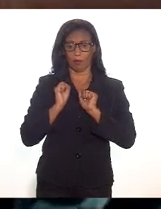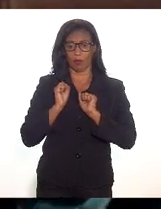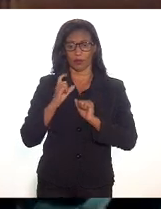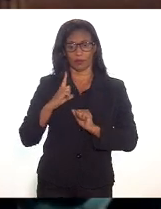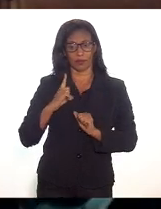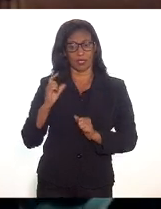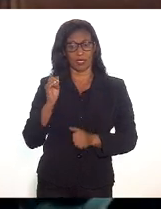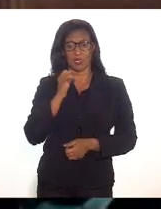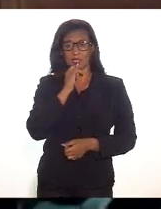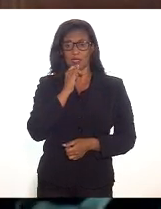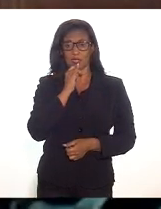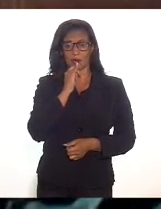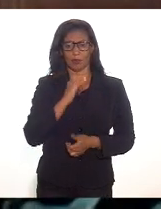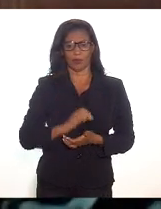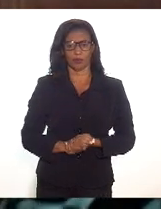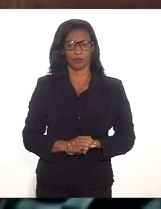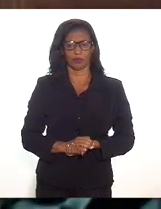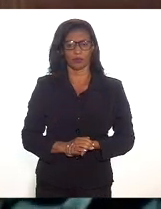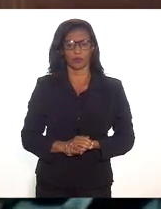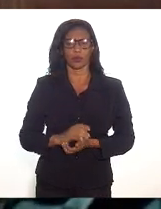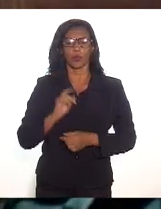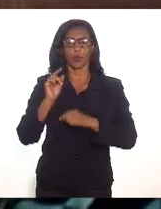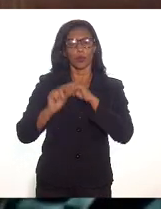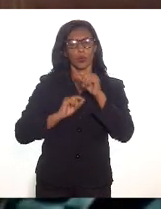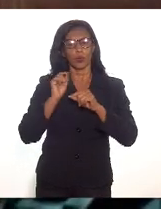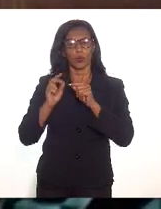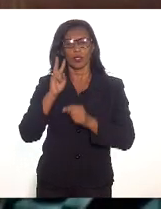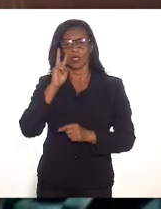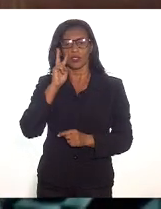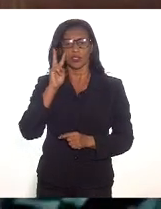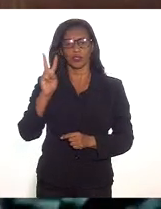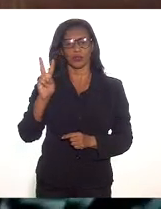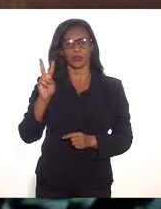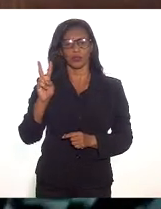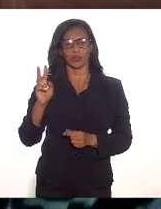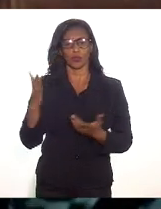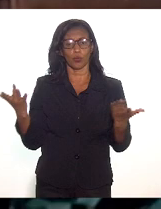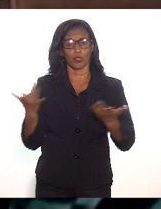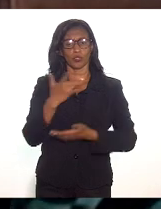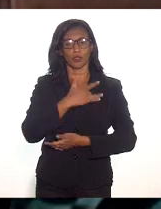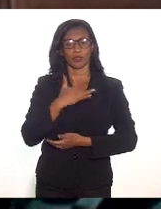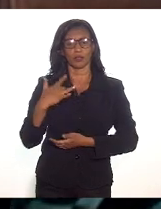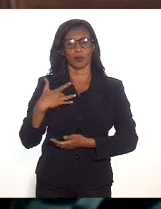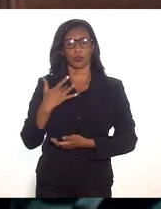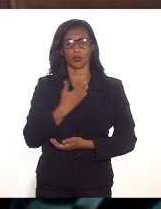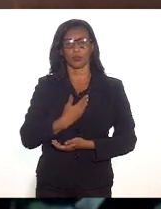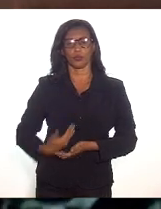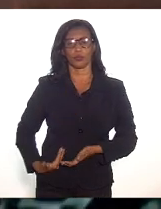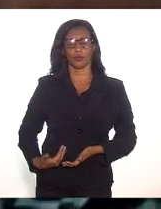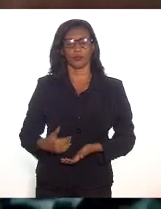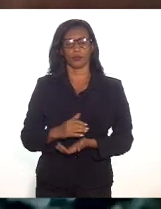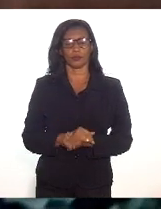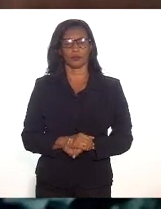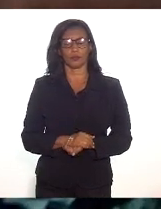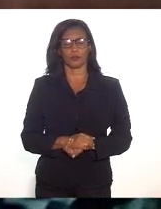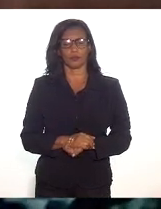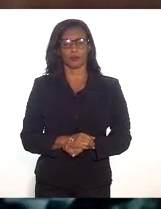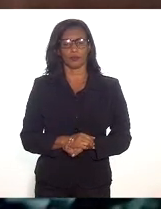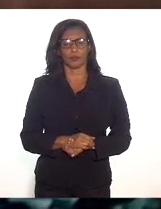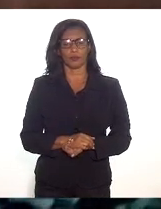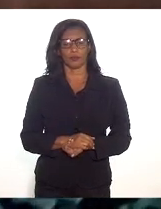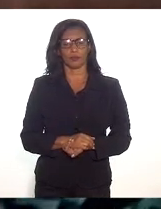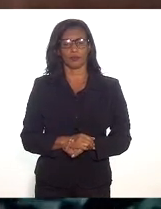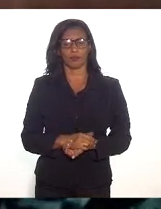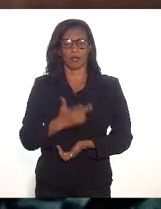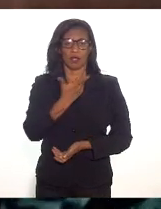por exemplo, com o que a gente viu no campo da saúde pública, por exemplo, deputado Flávio Serafim. Se